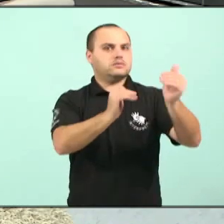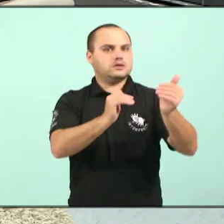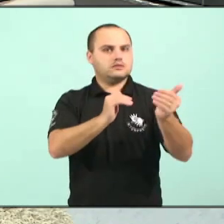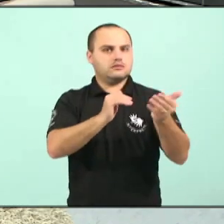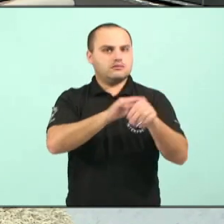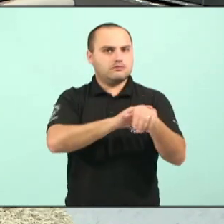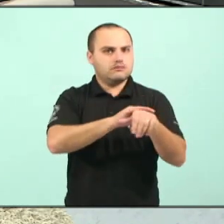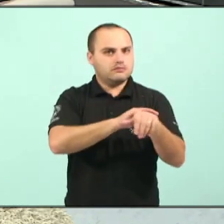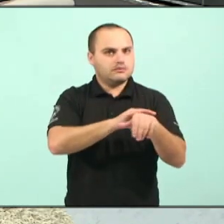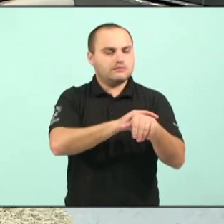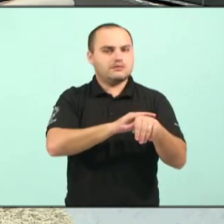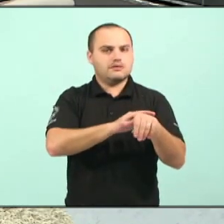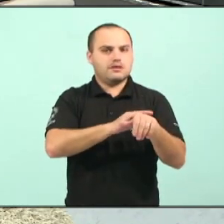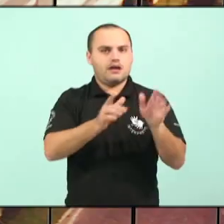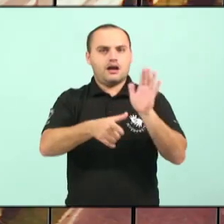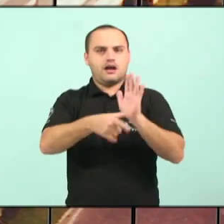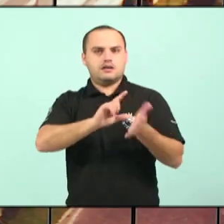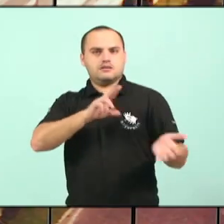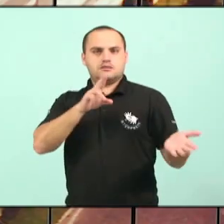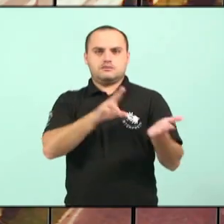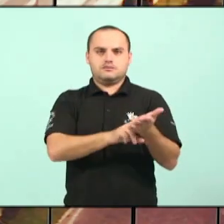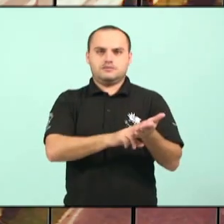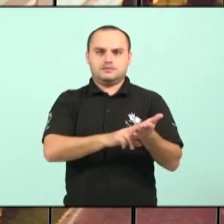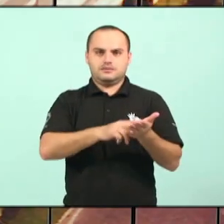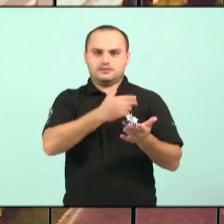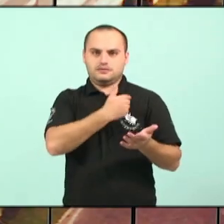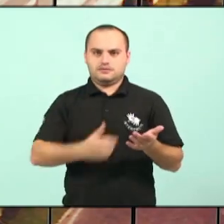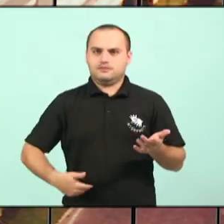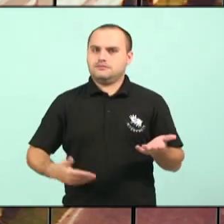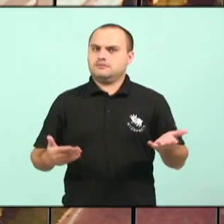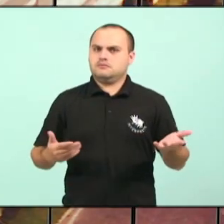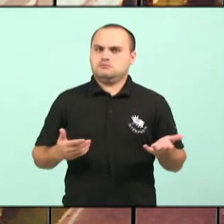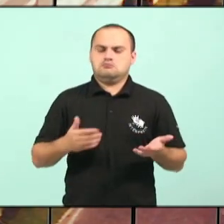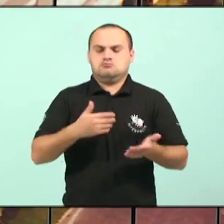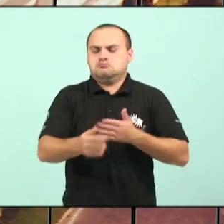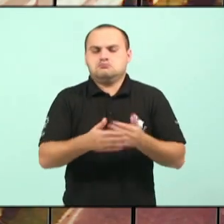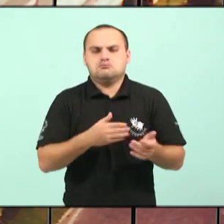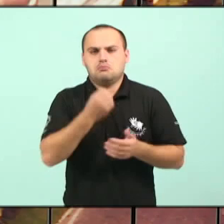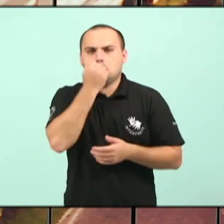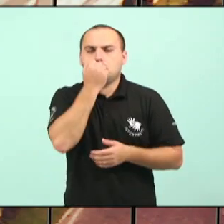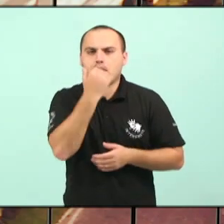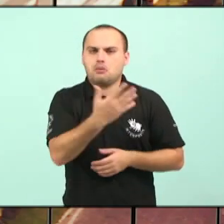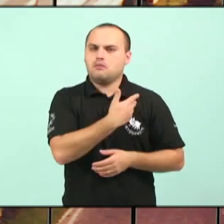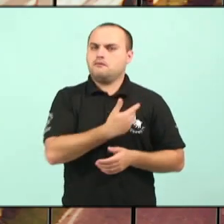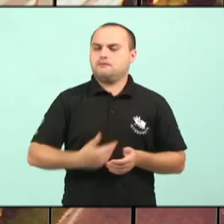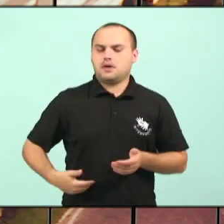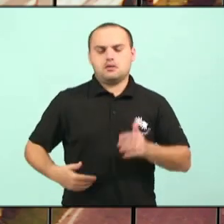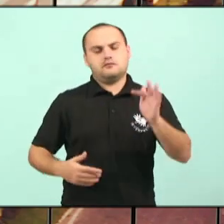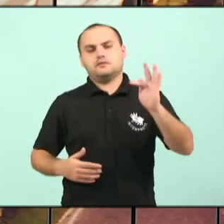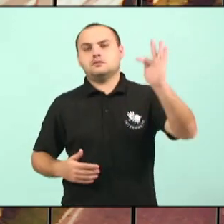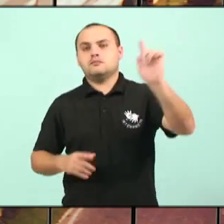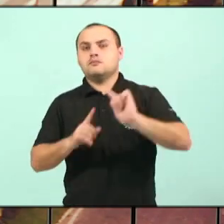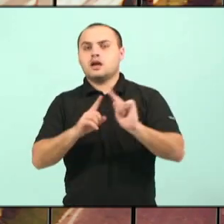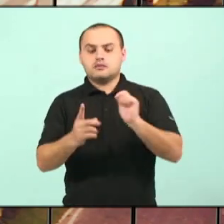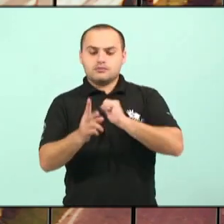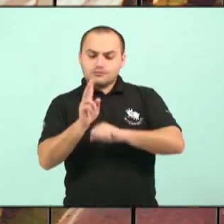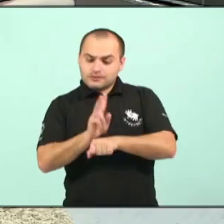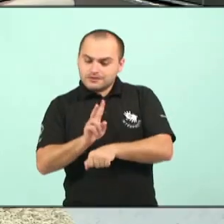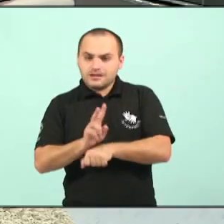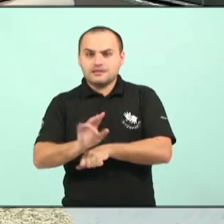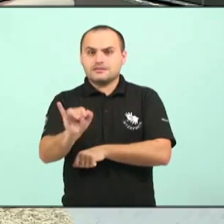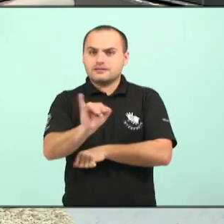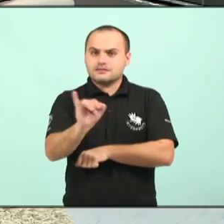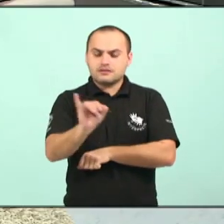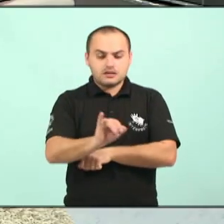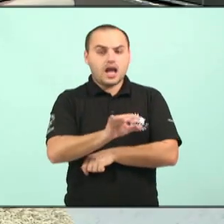governo assuma. Independente que seja um bom governo lá na frente, mas cuidar de Itajaí é isso.